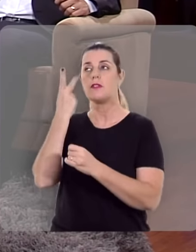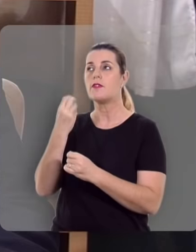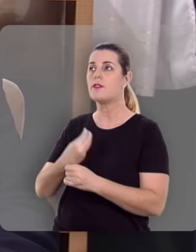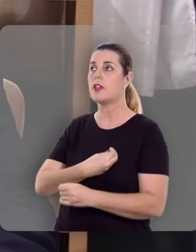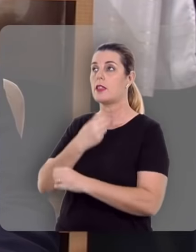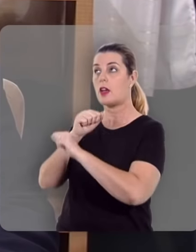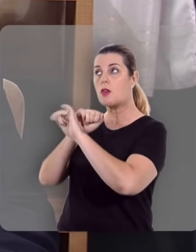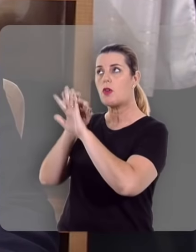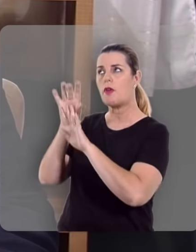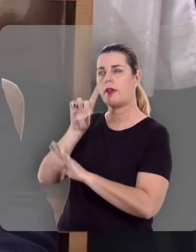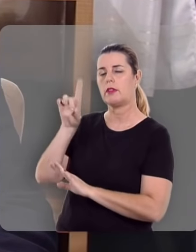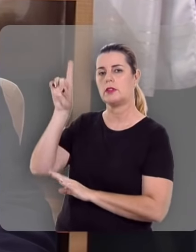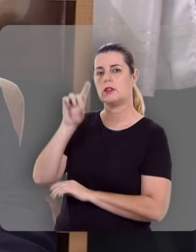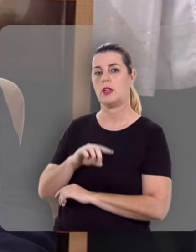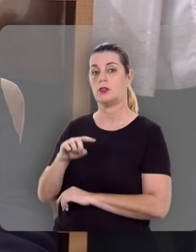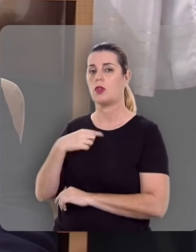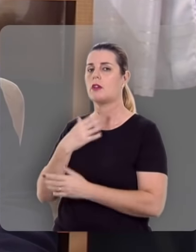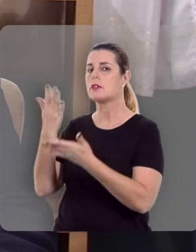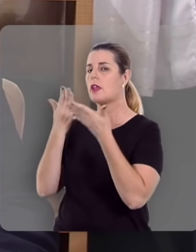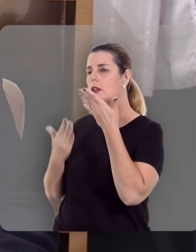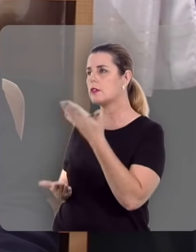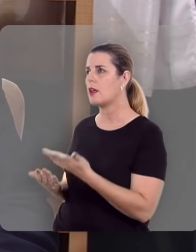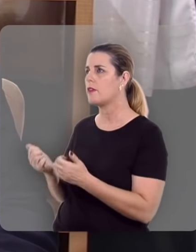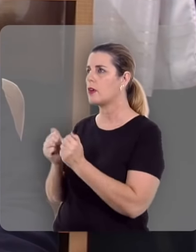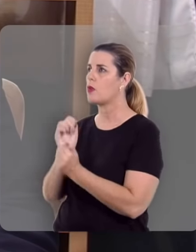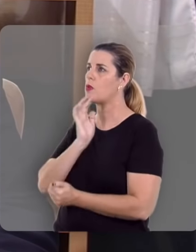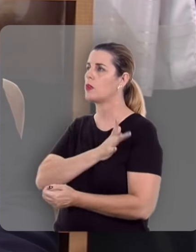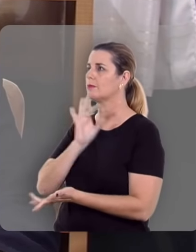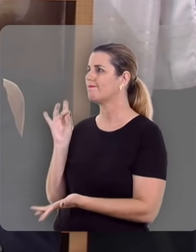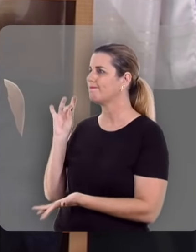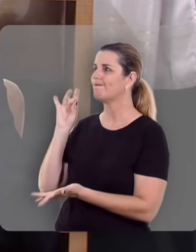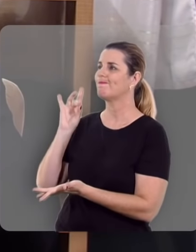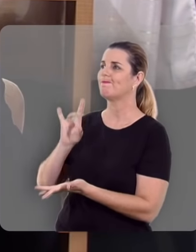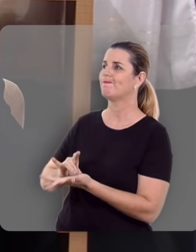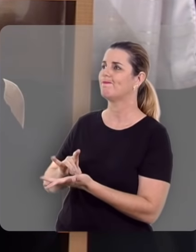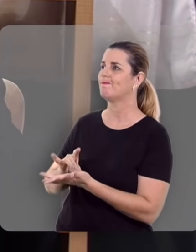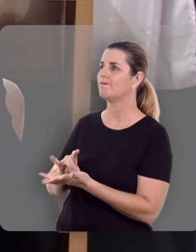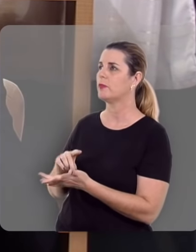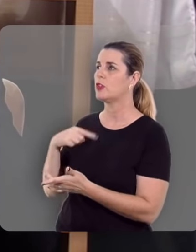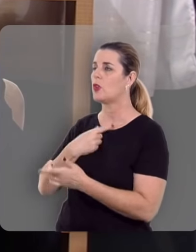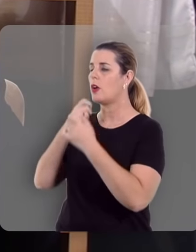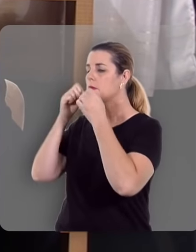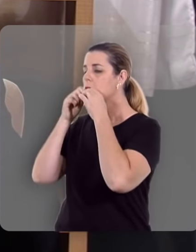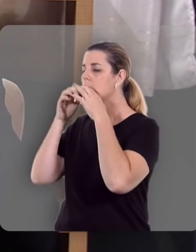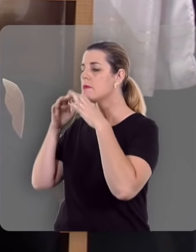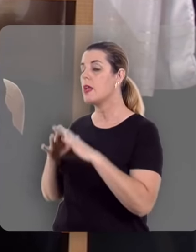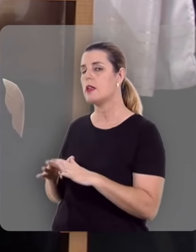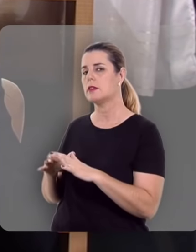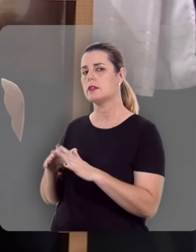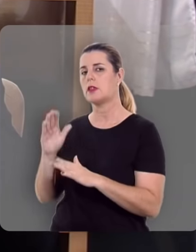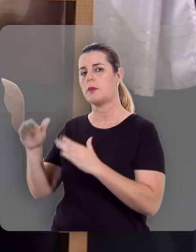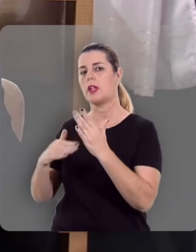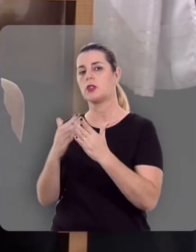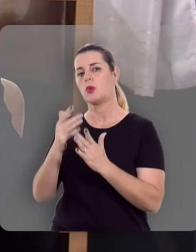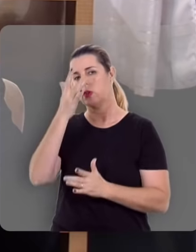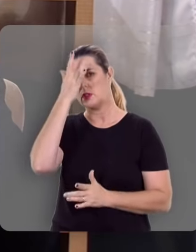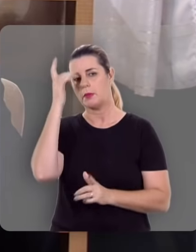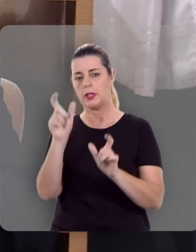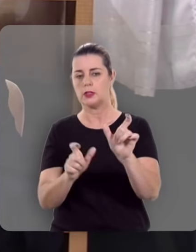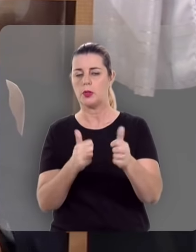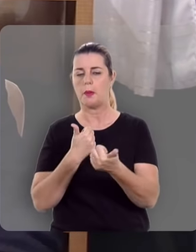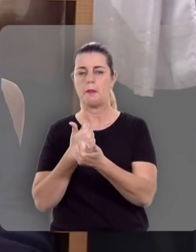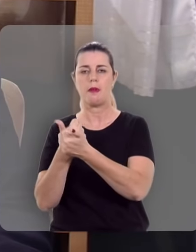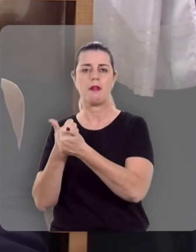de Deus. Nós desejaremos servi-lo com todo o nosso coração e nós seremos uma bênção para todos aqueles que estão